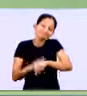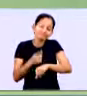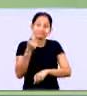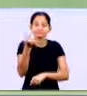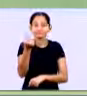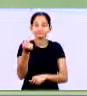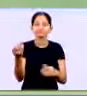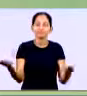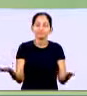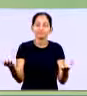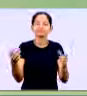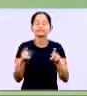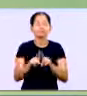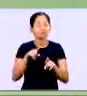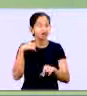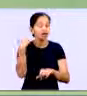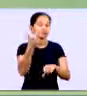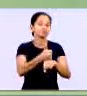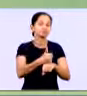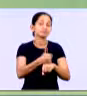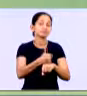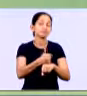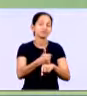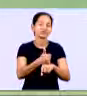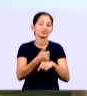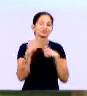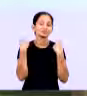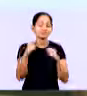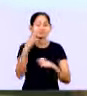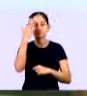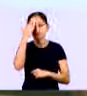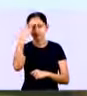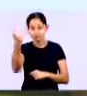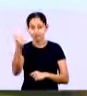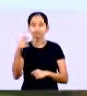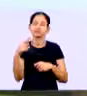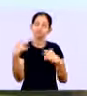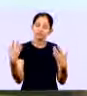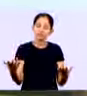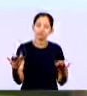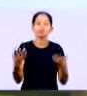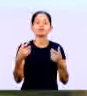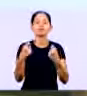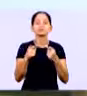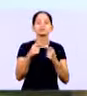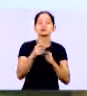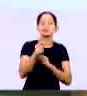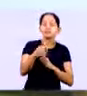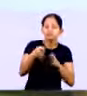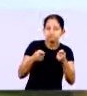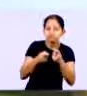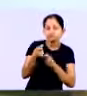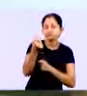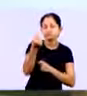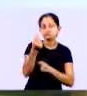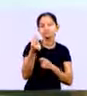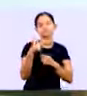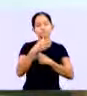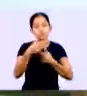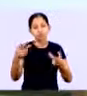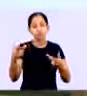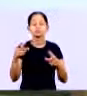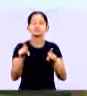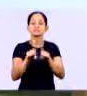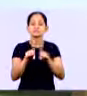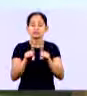Daí vocês veem a importância do orçamento de vendas nessa situação. Então você tem o orçamento empresarial, ele depende dessa situação.